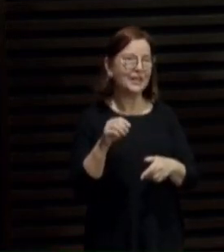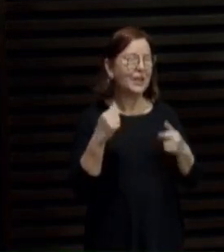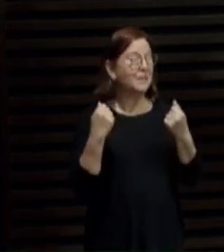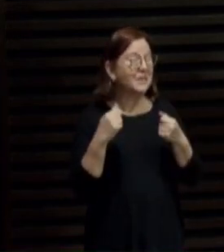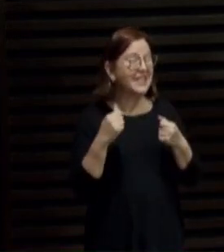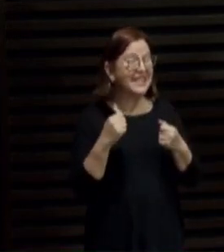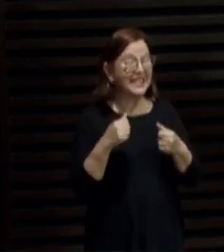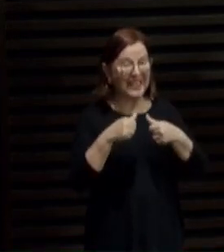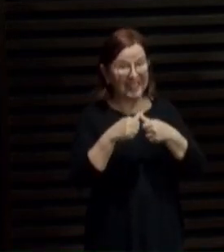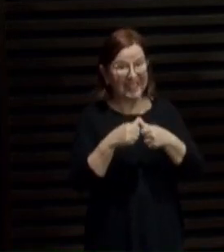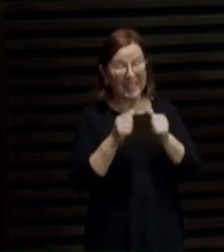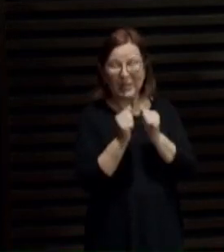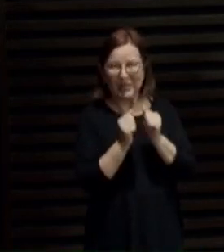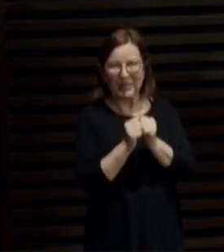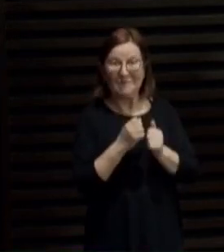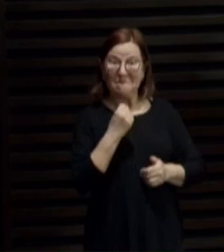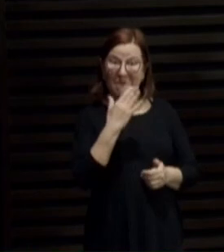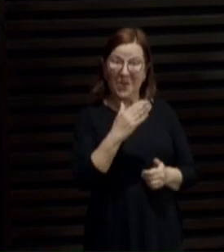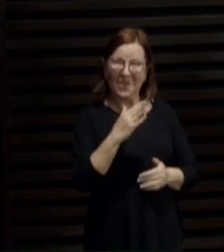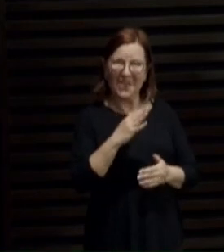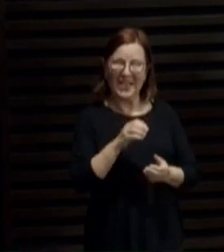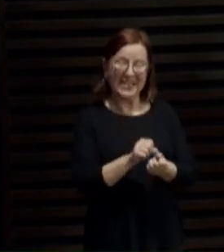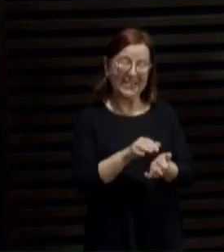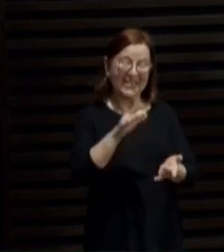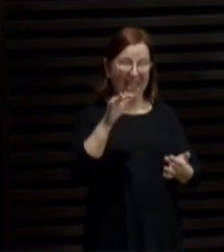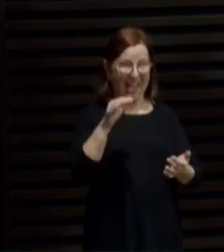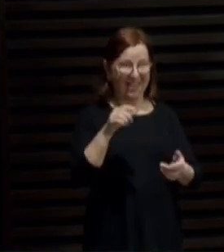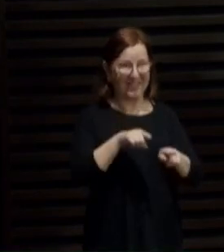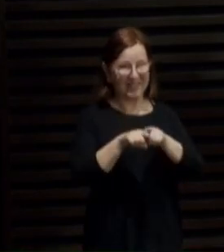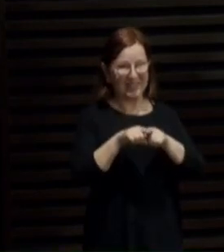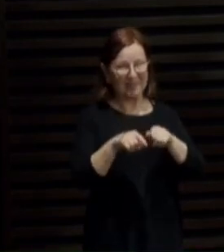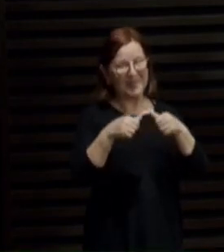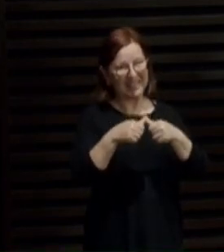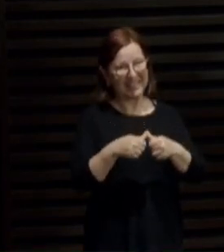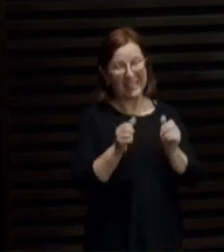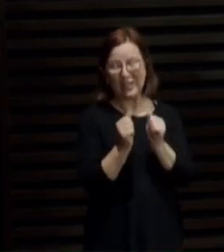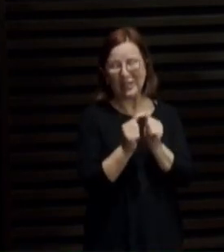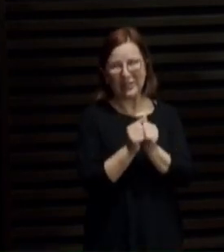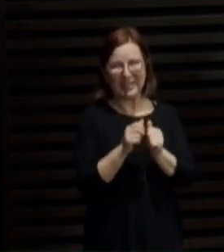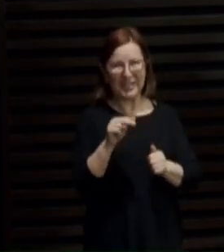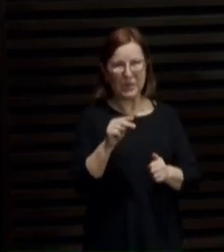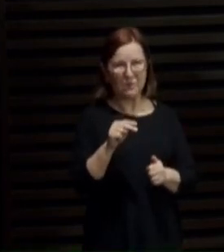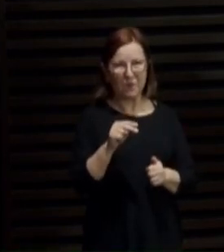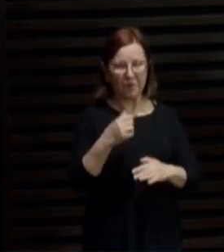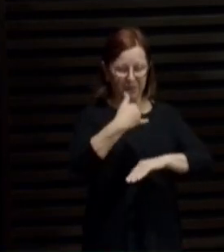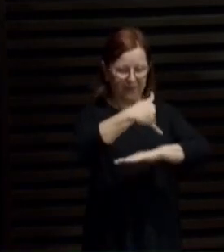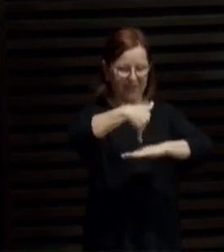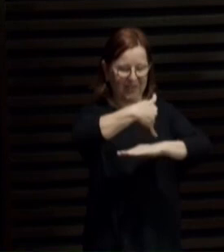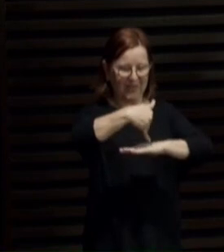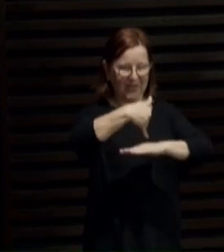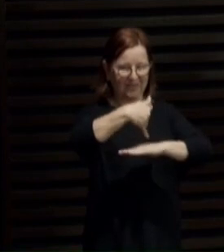Quão bom e quão suave é que os irmãos sentem juntos. É como o óleo, é como